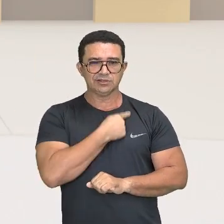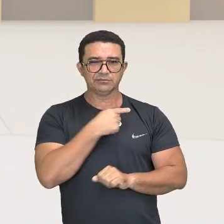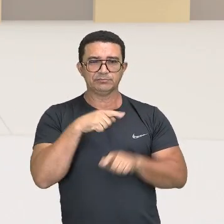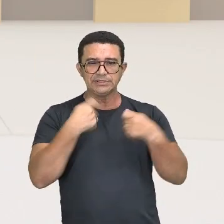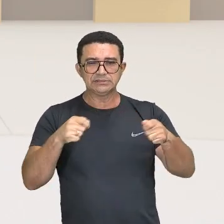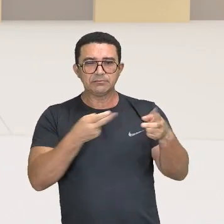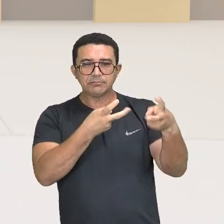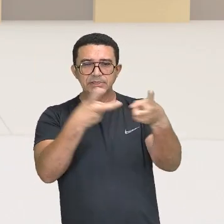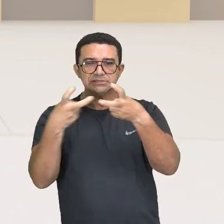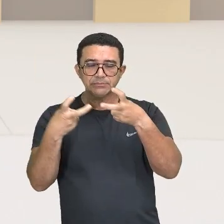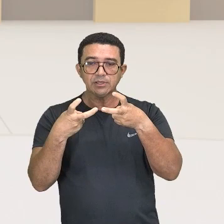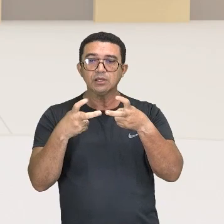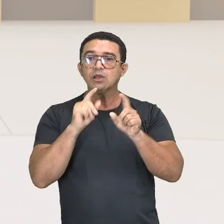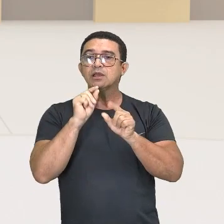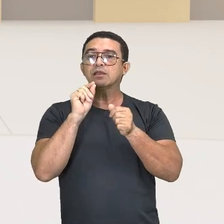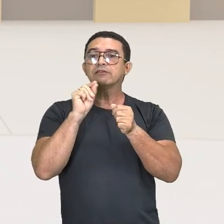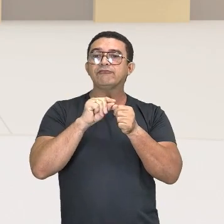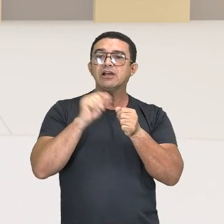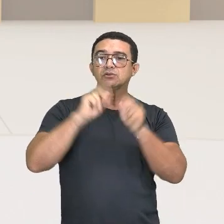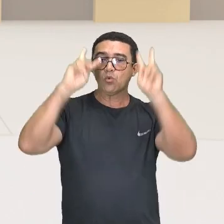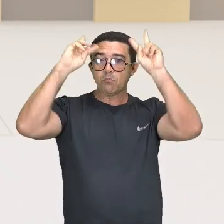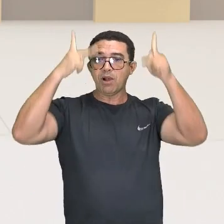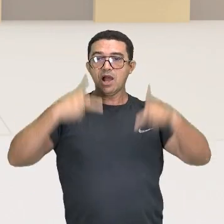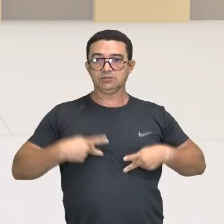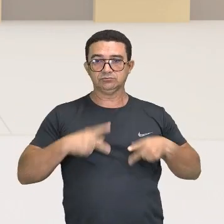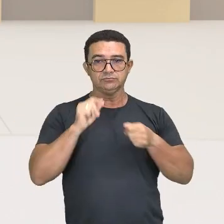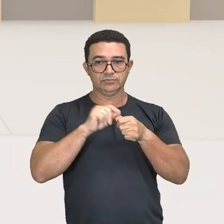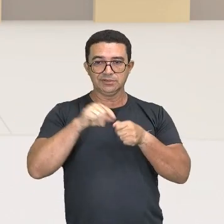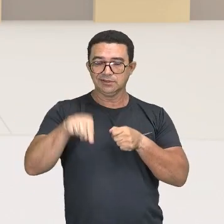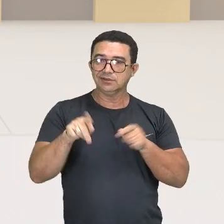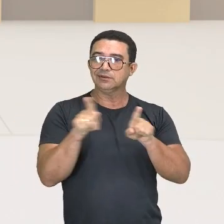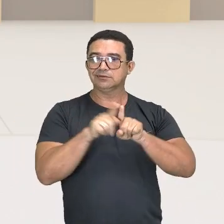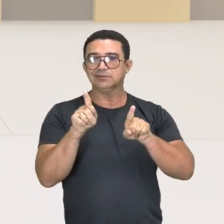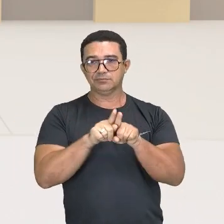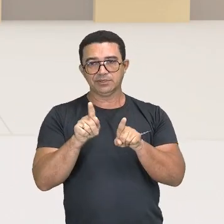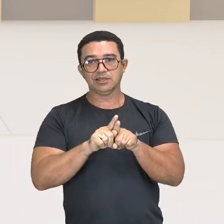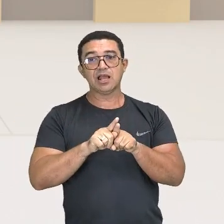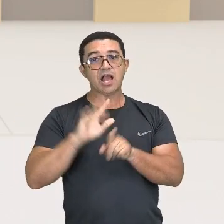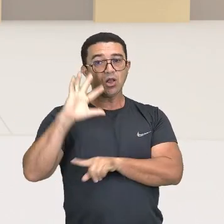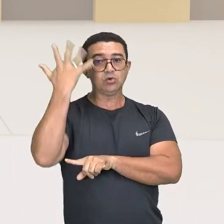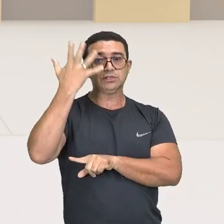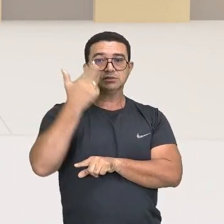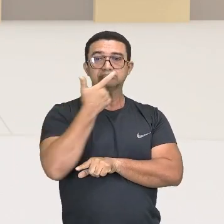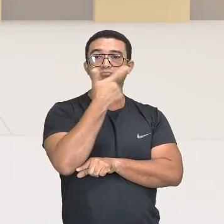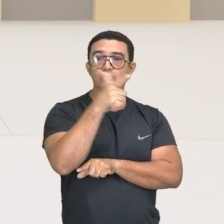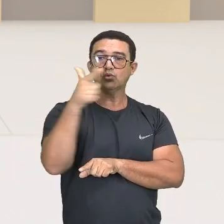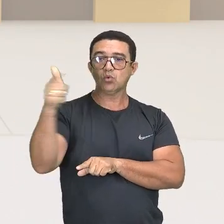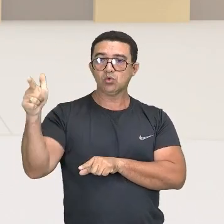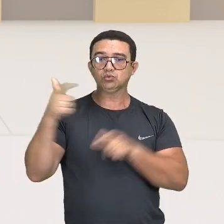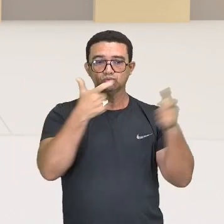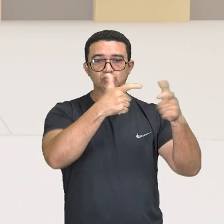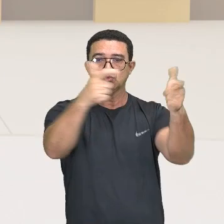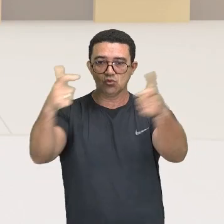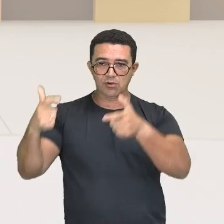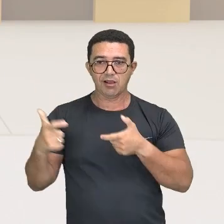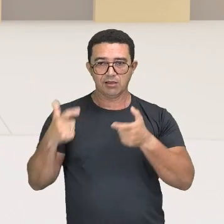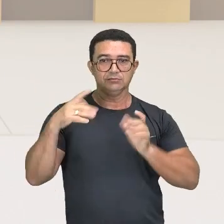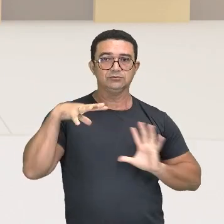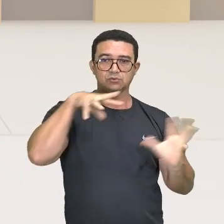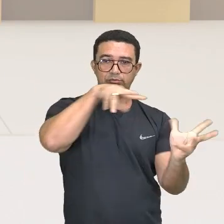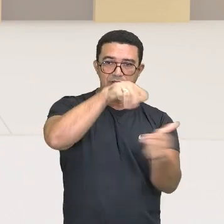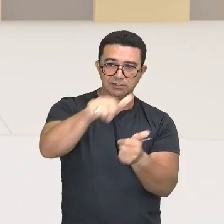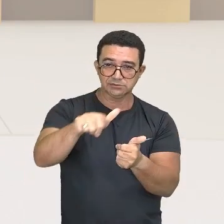que nós fazemos aqui também se reflete em outros lugares do planeta, né? O planeta é um só, ele está interligado e